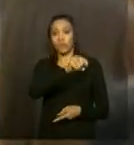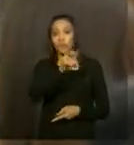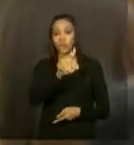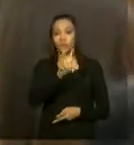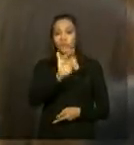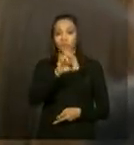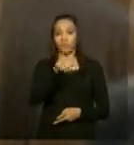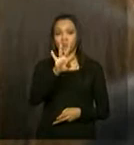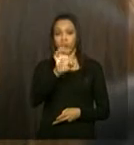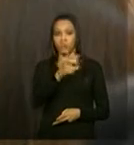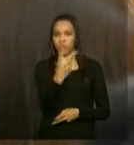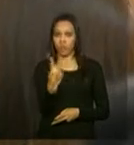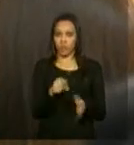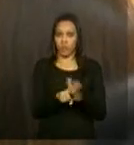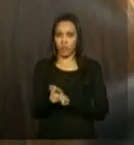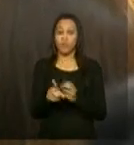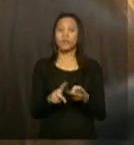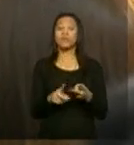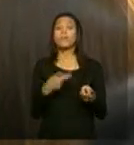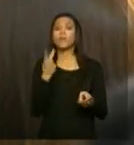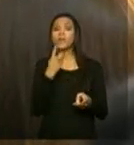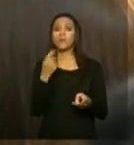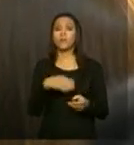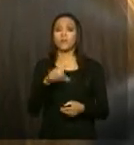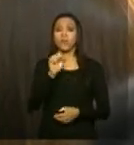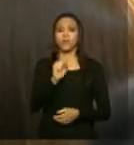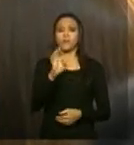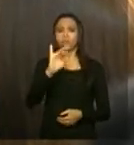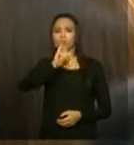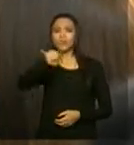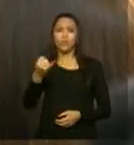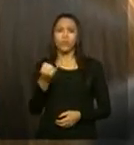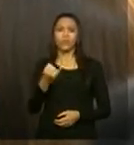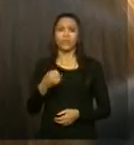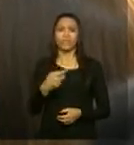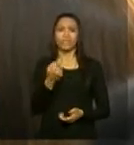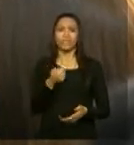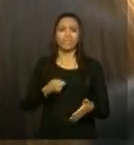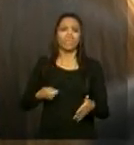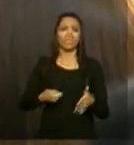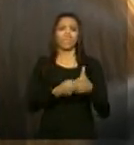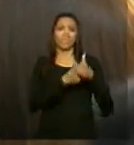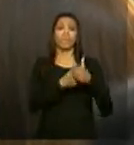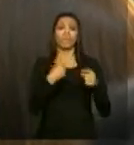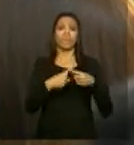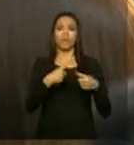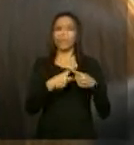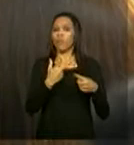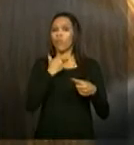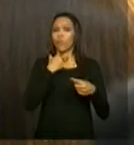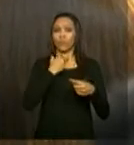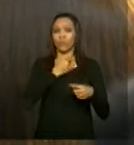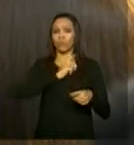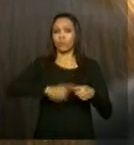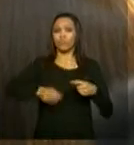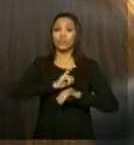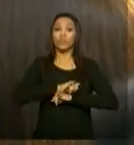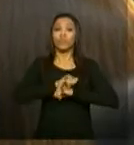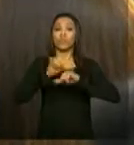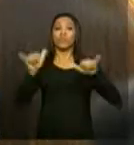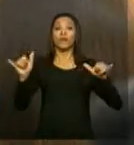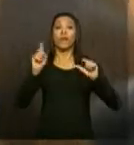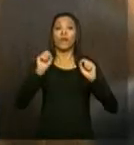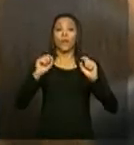mas houve uma ação judicial para impedir que as fotos fossem divulgadas por isso que o álbum vai ser realizado